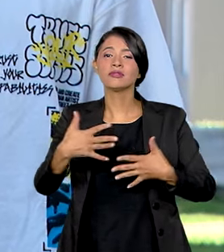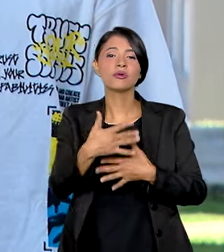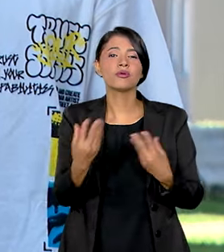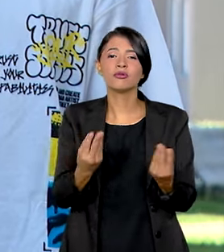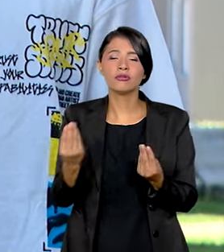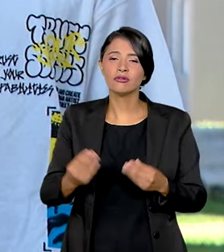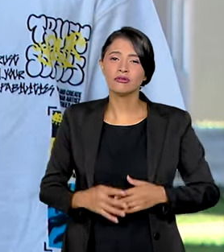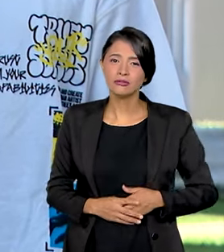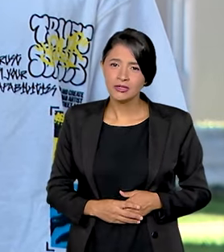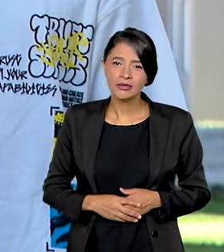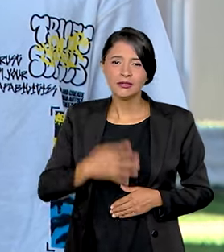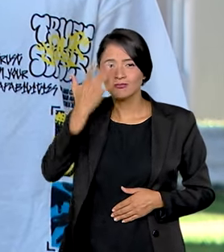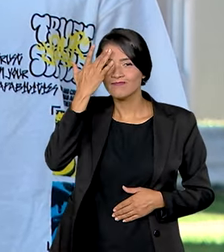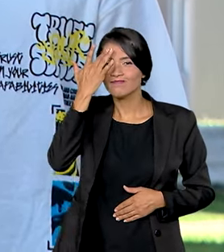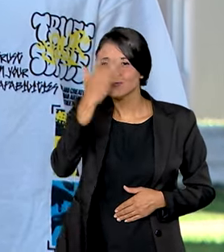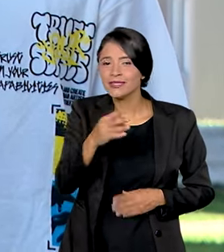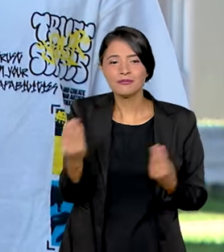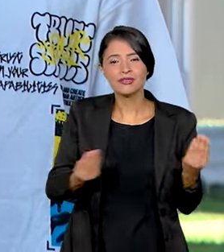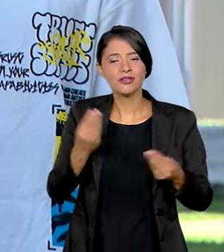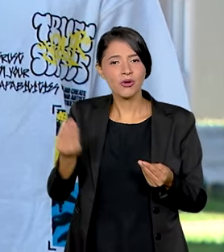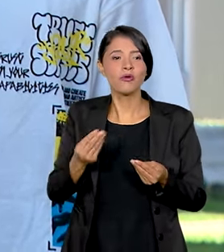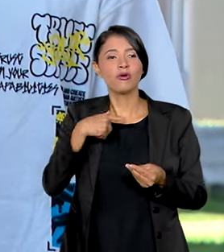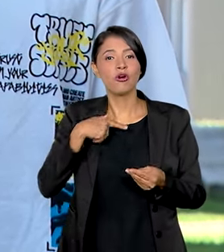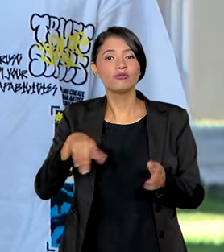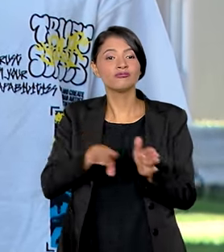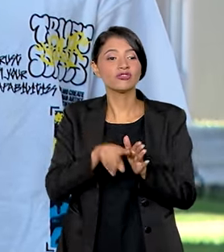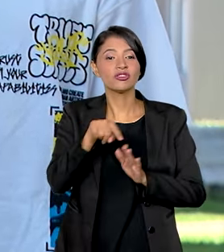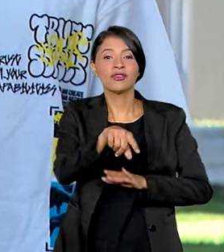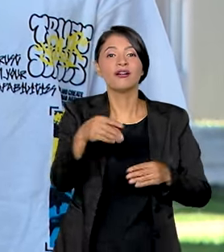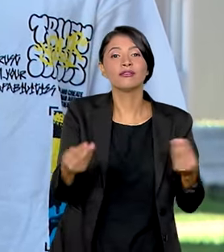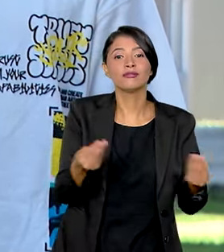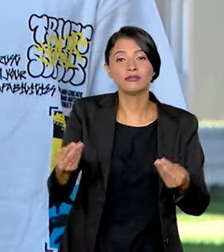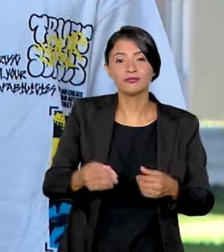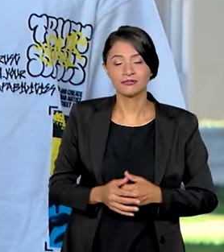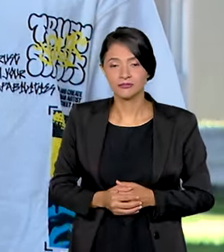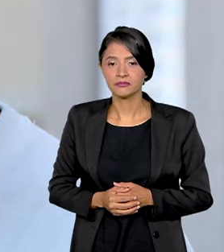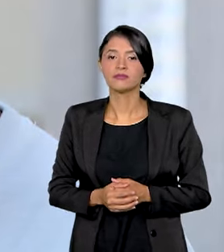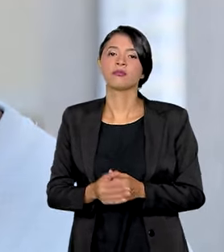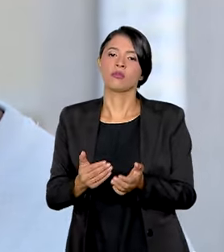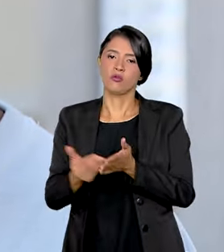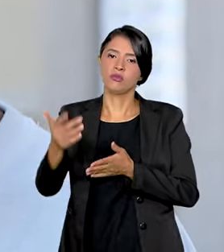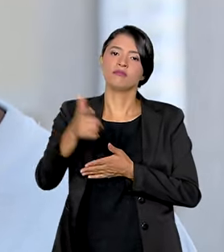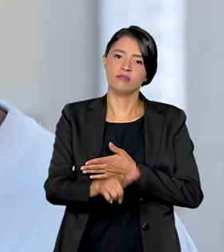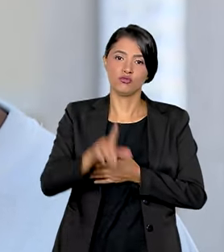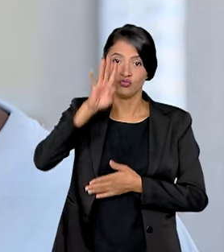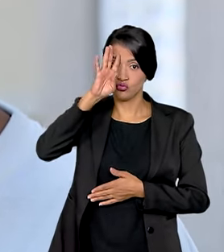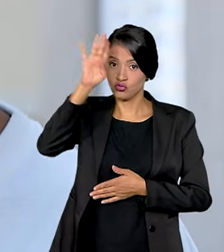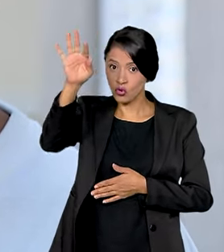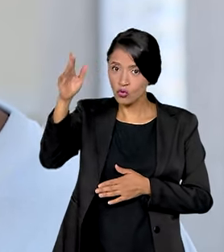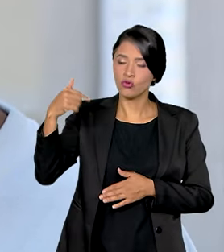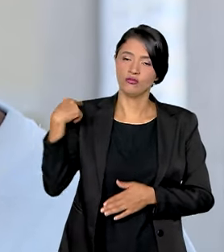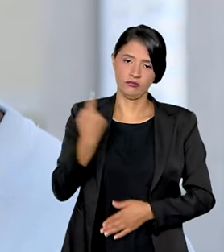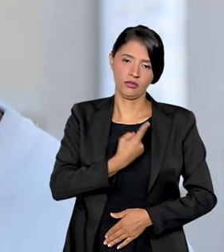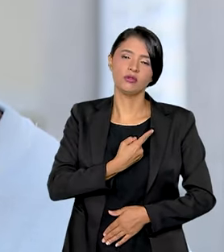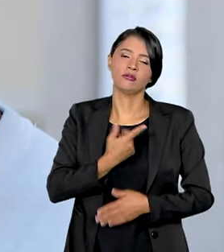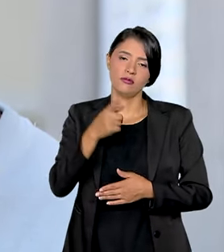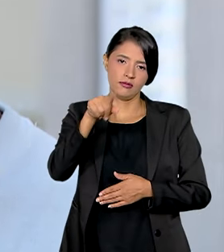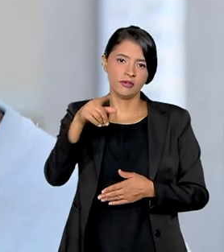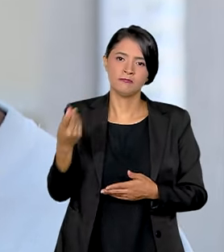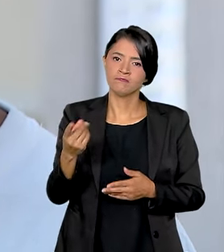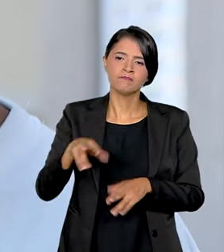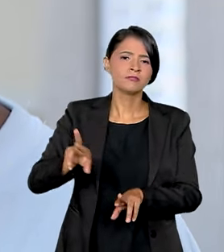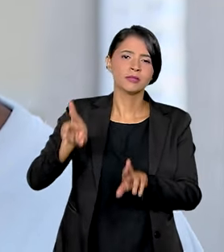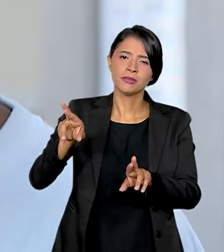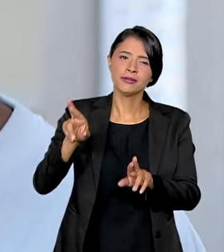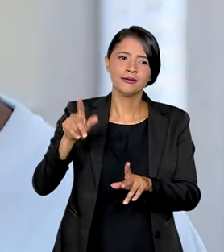nossa vida numa cidade grande, sem saber como que nós ia ser recebido nessa cidade, né? Recomeço de um sonho que, pra